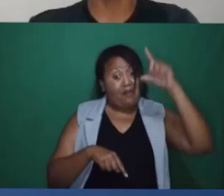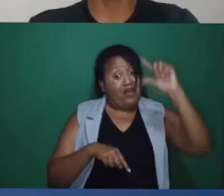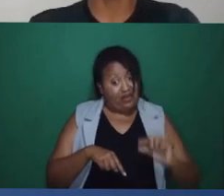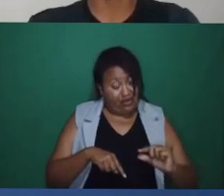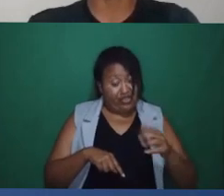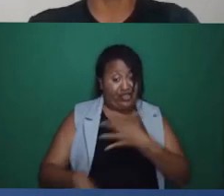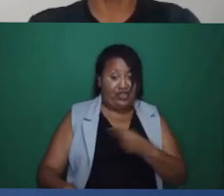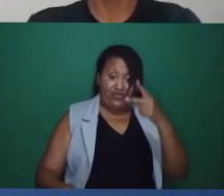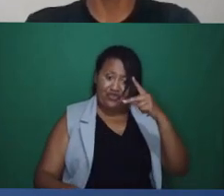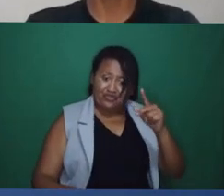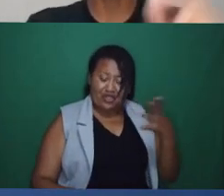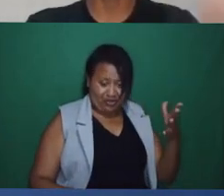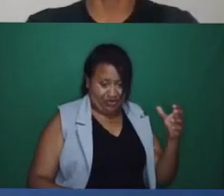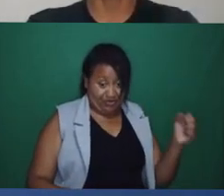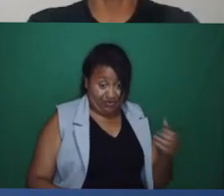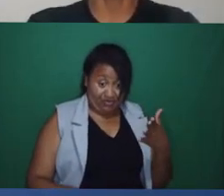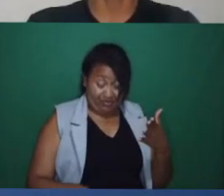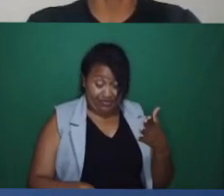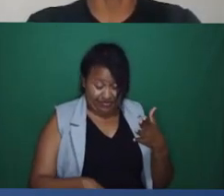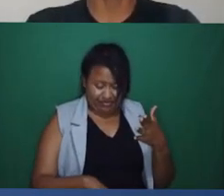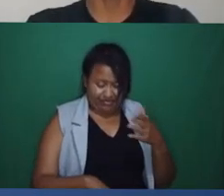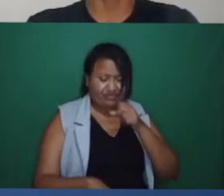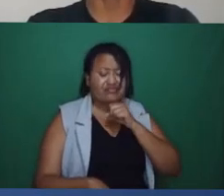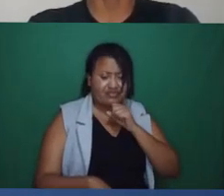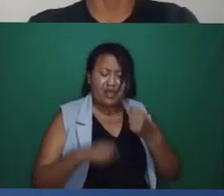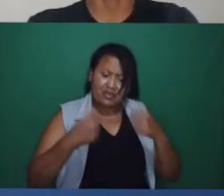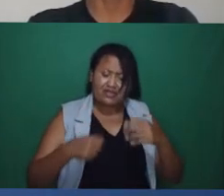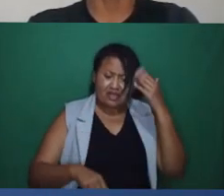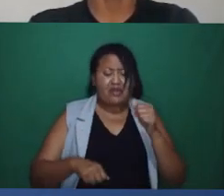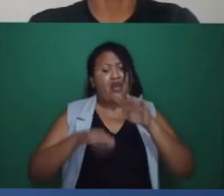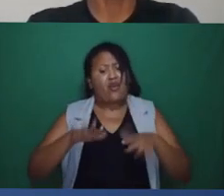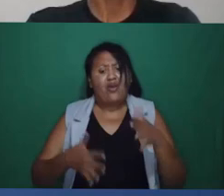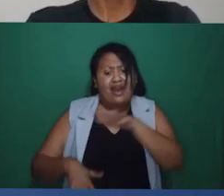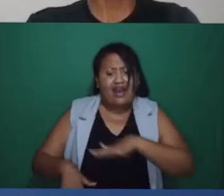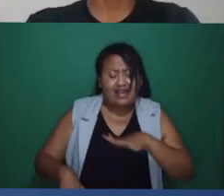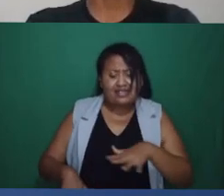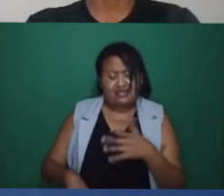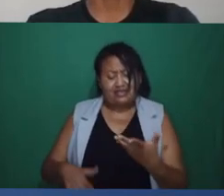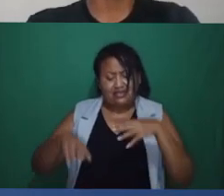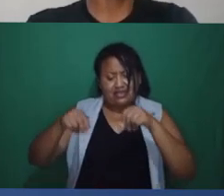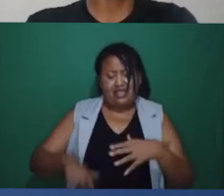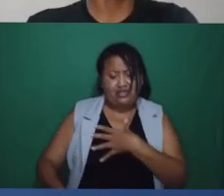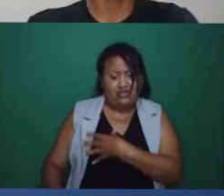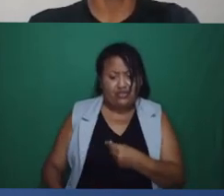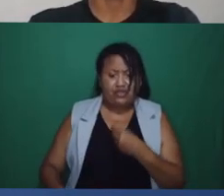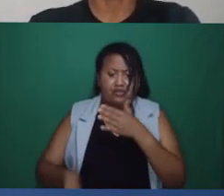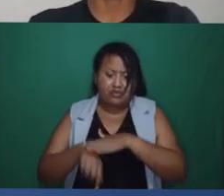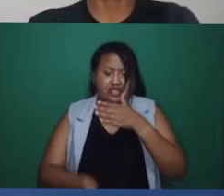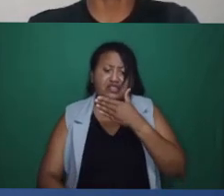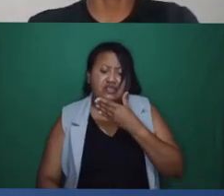então eu preciso saber logo Qual a área da figura do terreno do filho mais velho mas essa figura aí